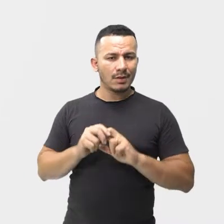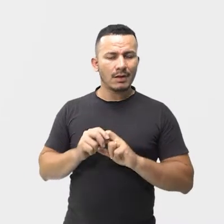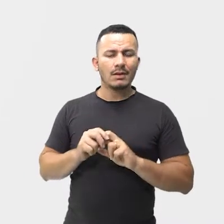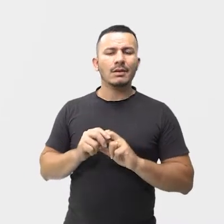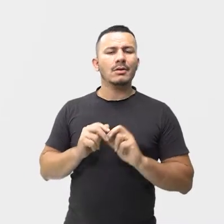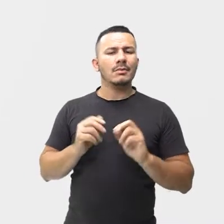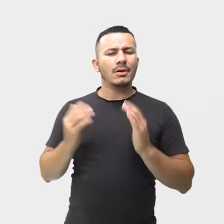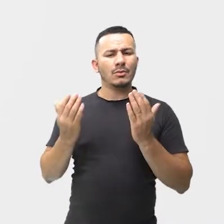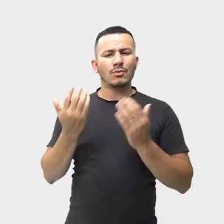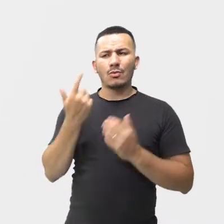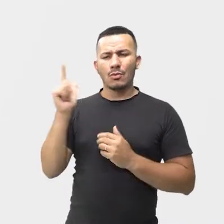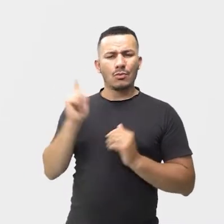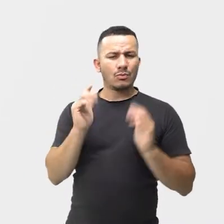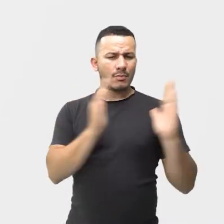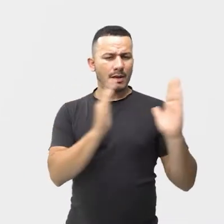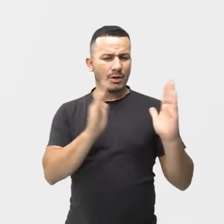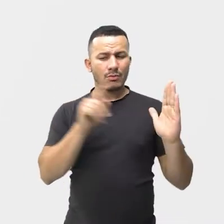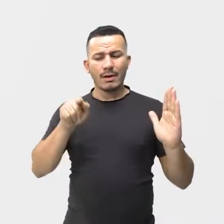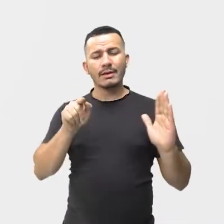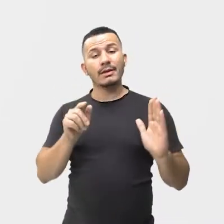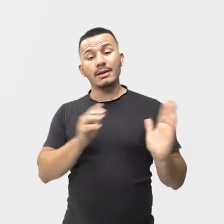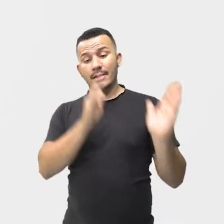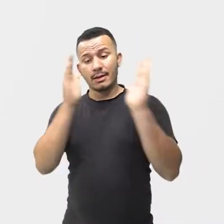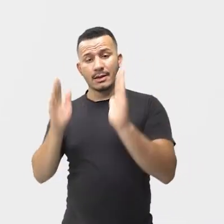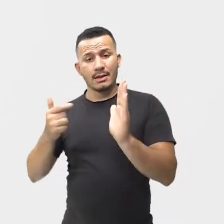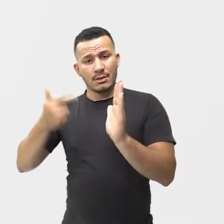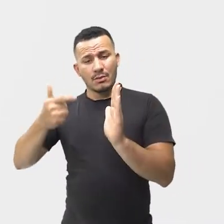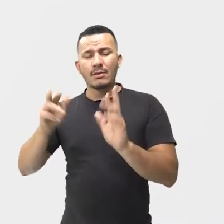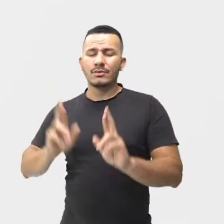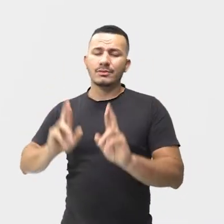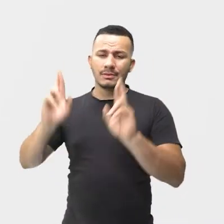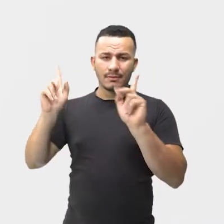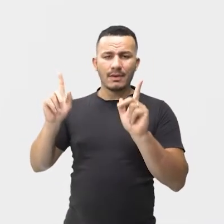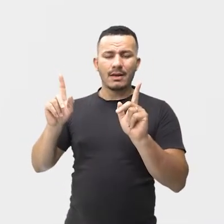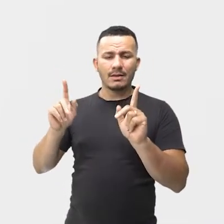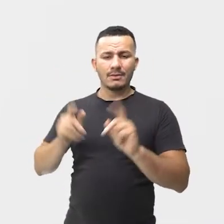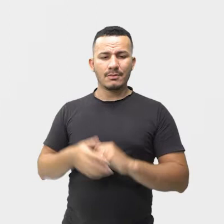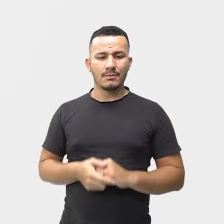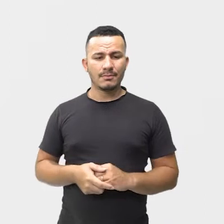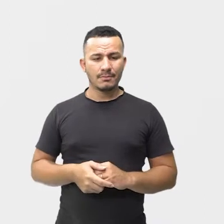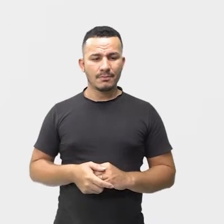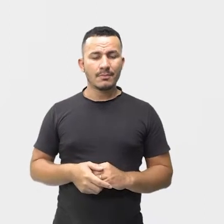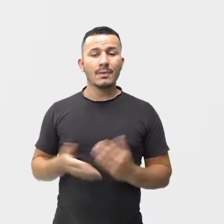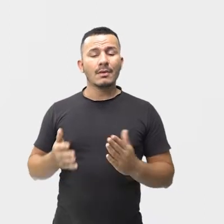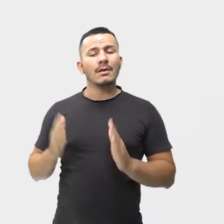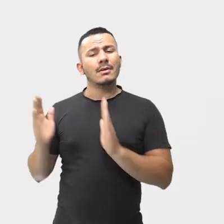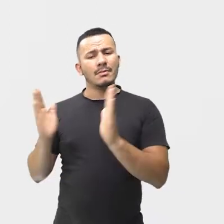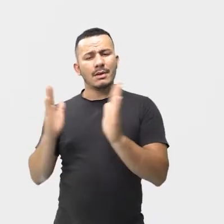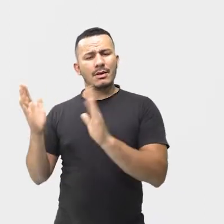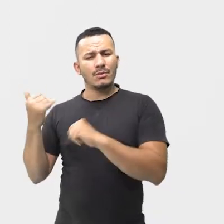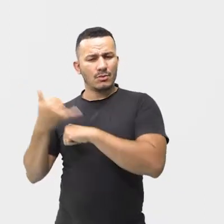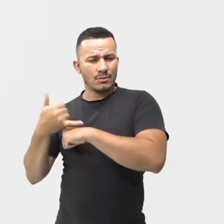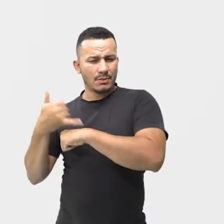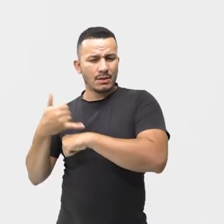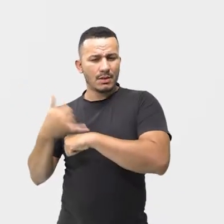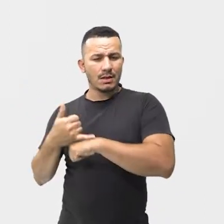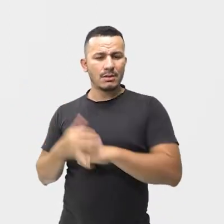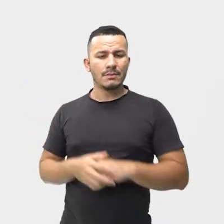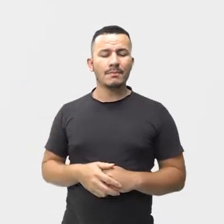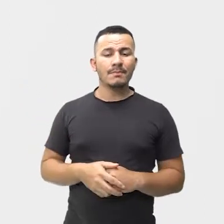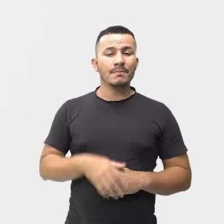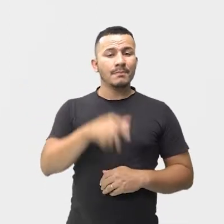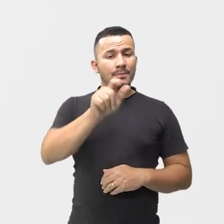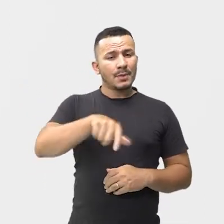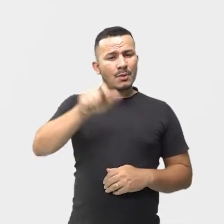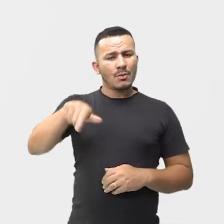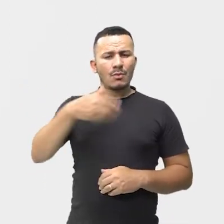período paleolítico. E aí a gente vai entrar para um outro período, que é a Idade dos Metais. O homem passou